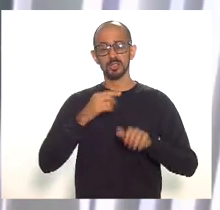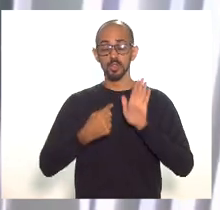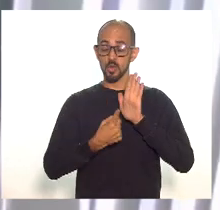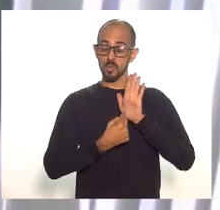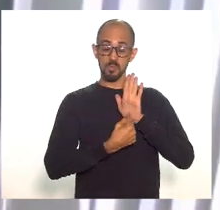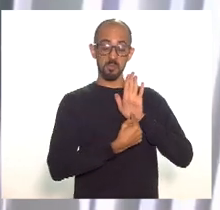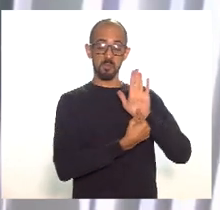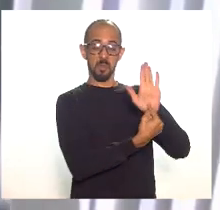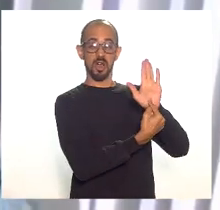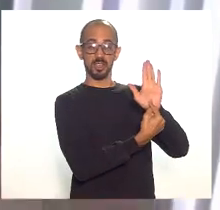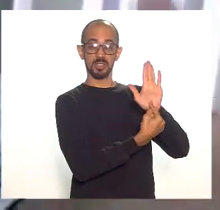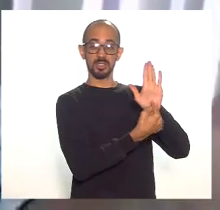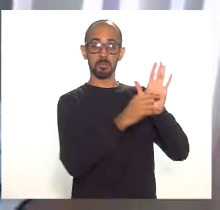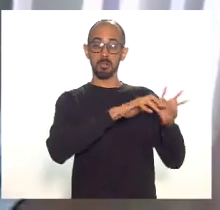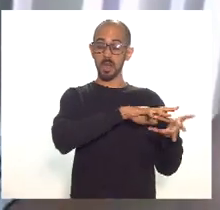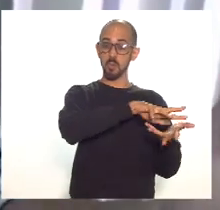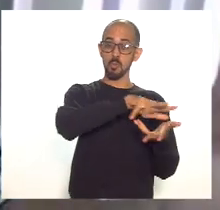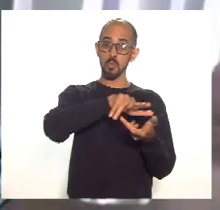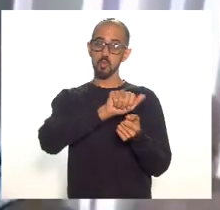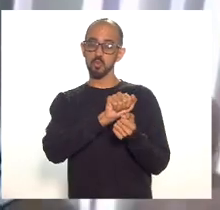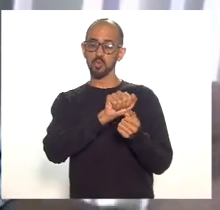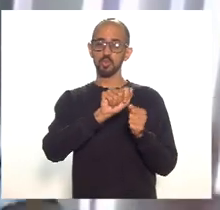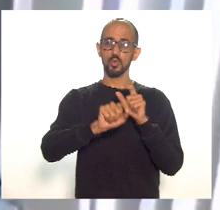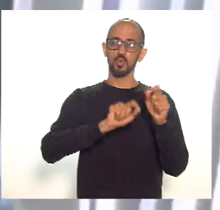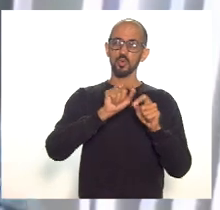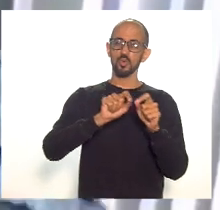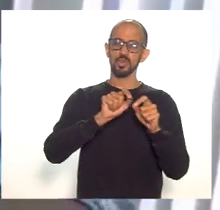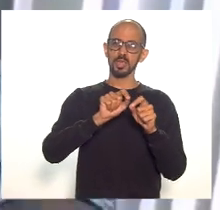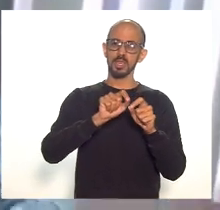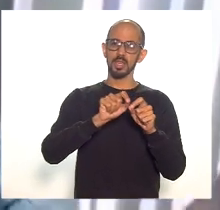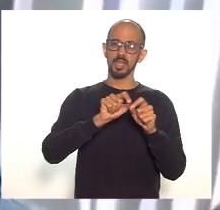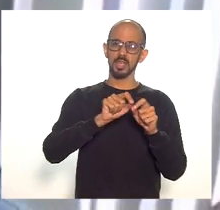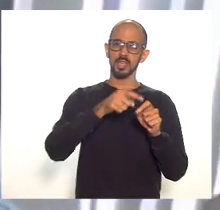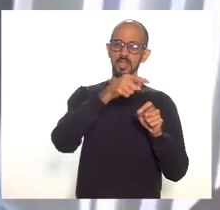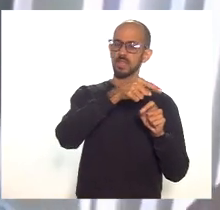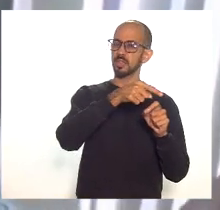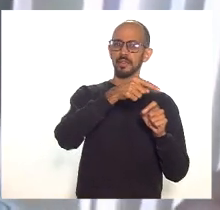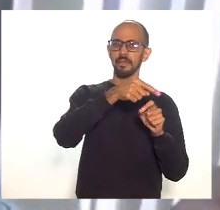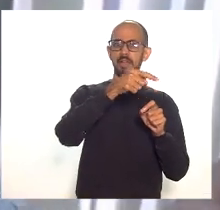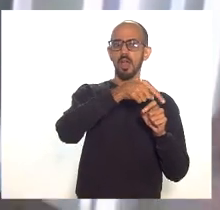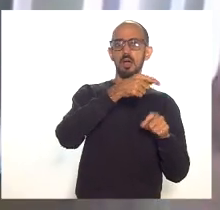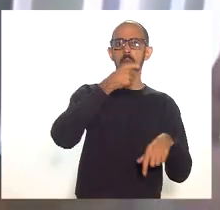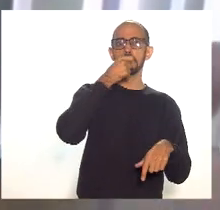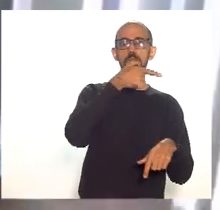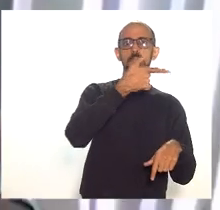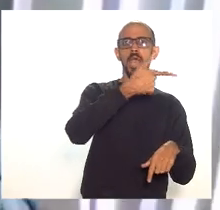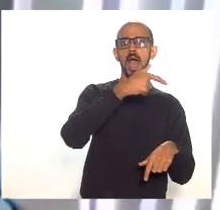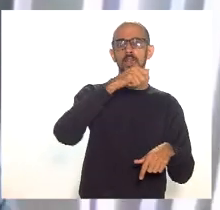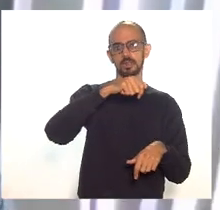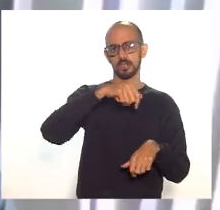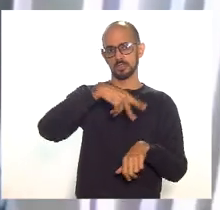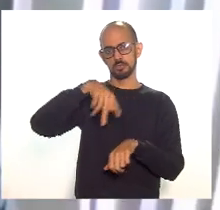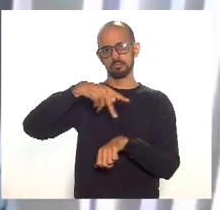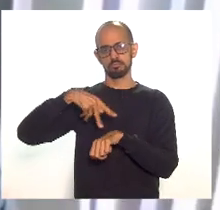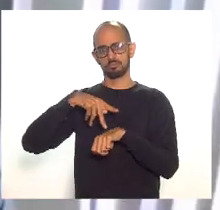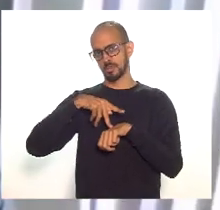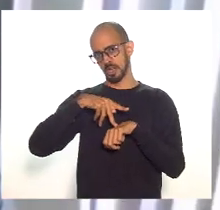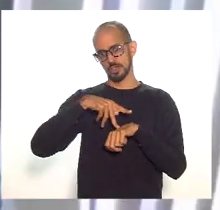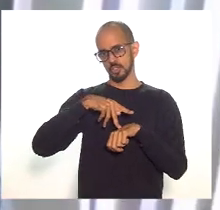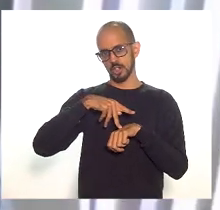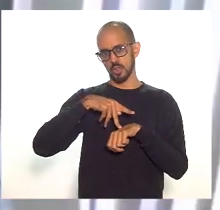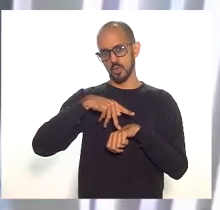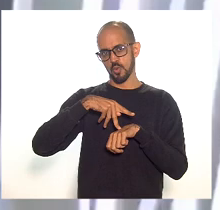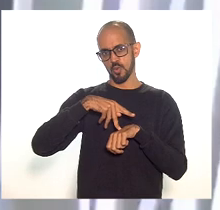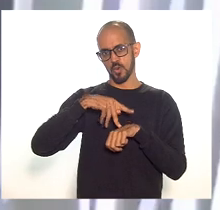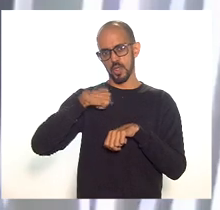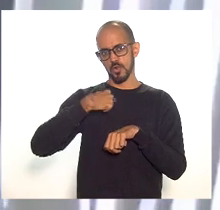mundo, exposto, né? Tratado como um pária internacional. Na semana passada, eu mencionei o